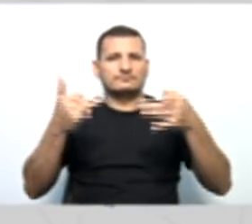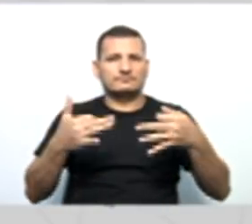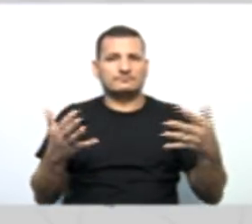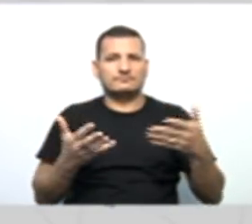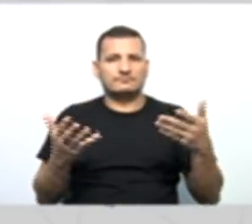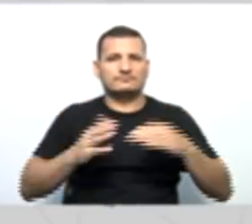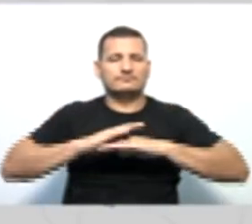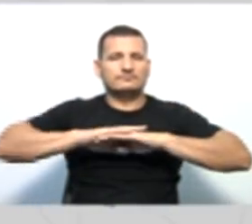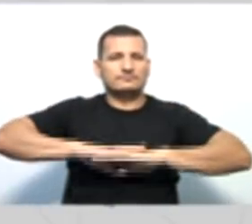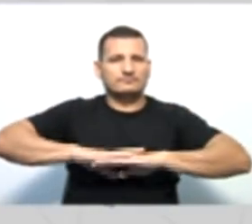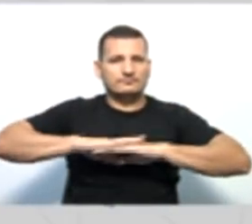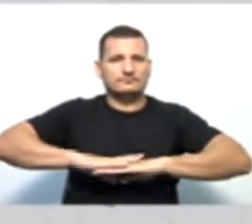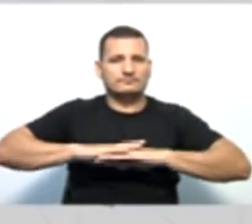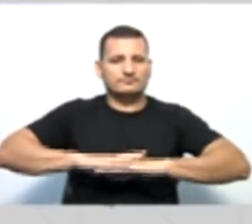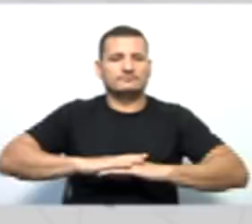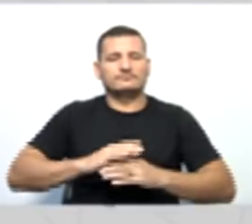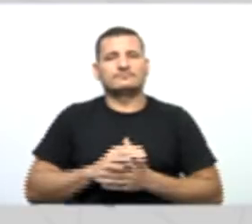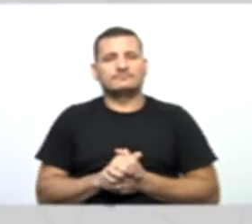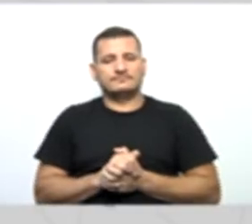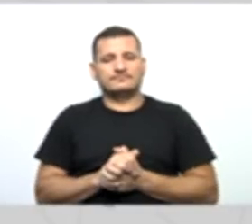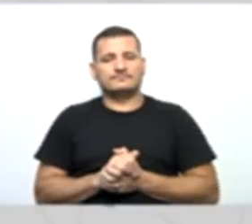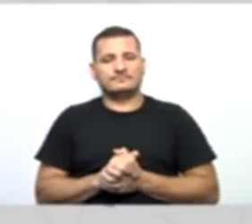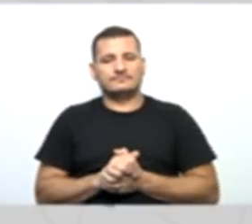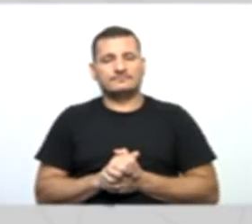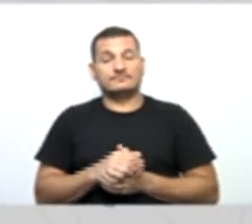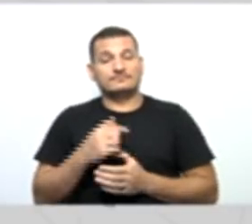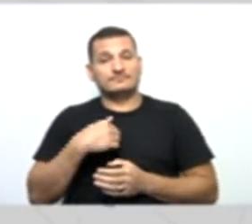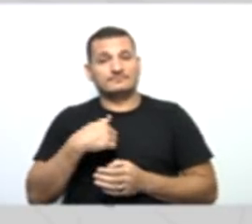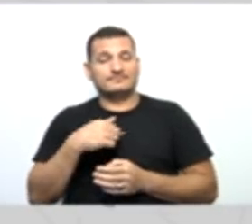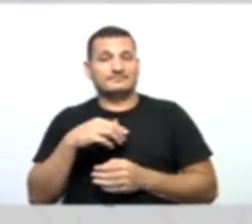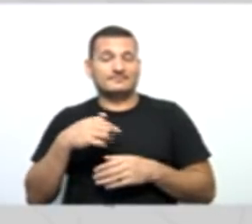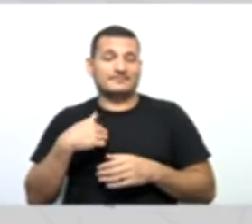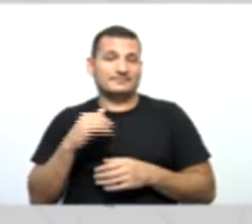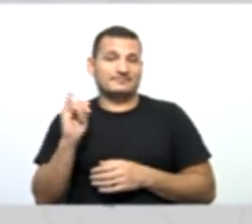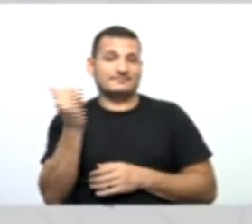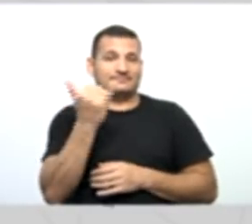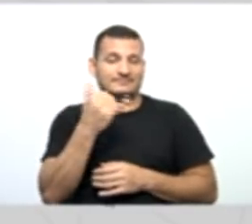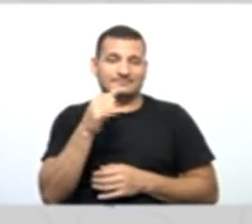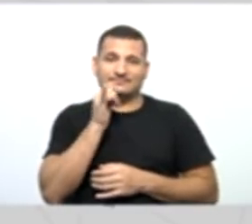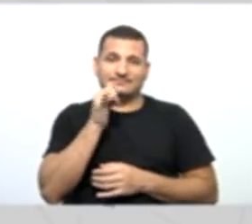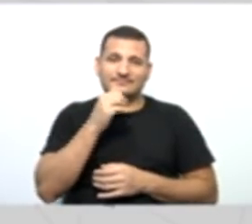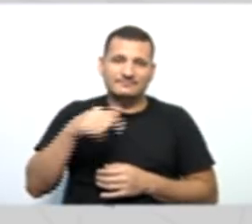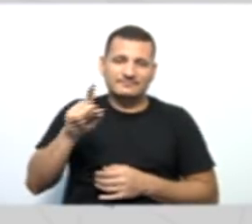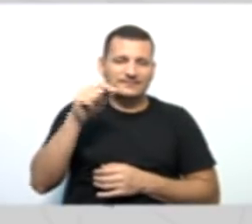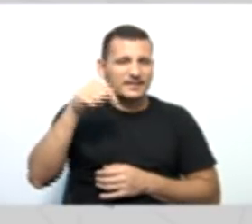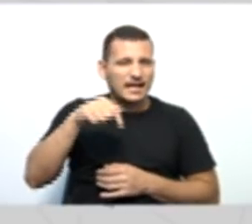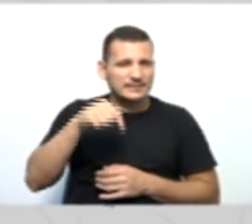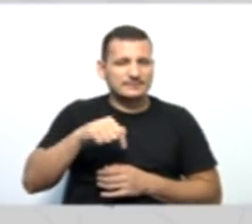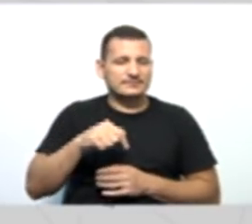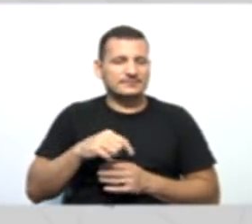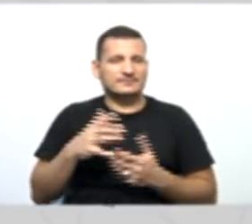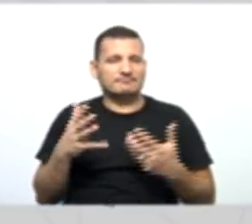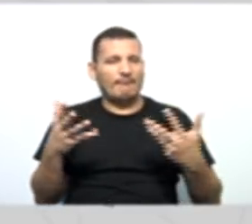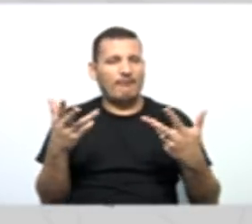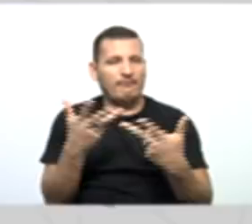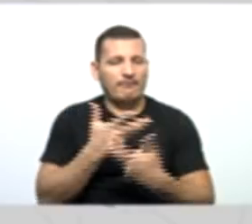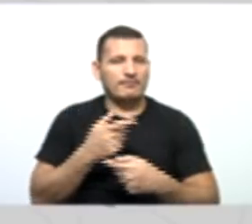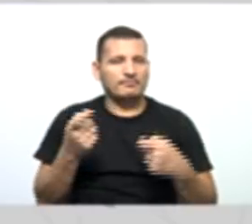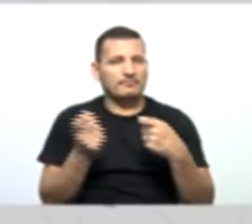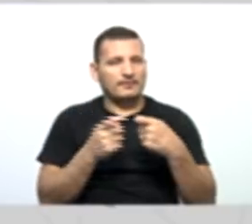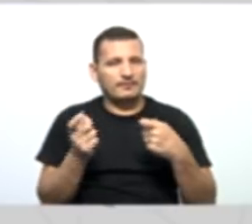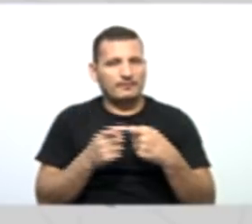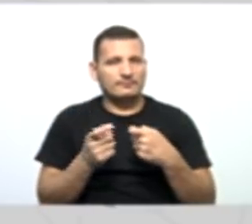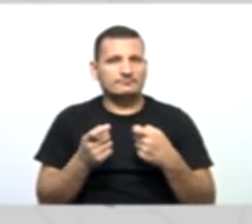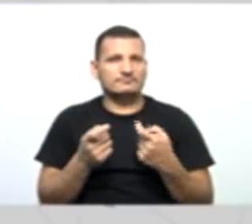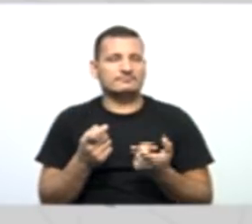né? Primeiros socorros. Eu quero dizer que ninguém aqui vai se tornar um grande médico, um socorrista de